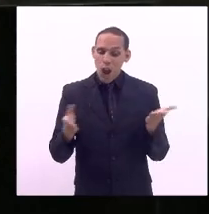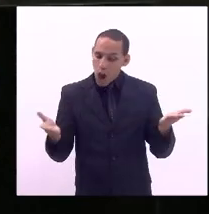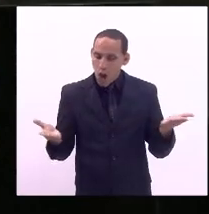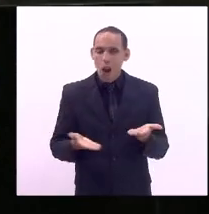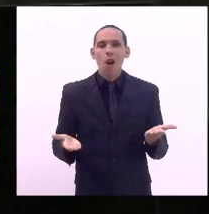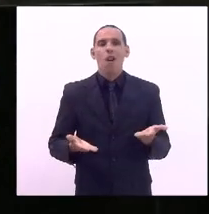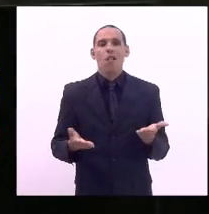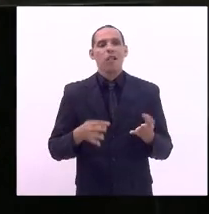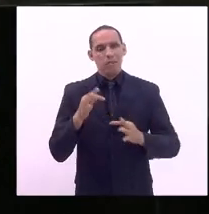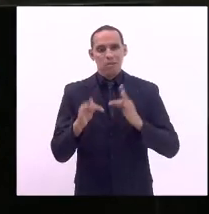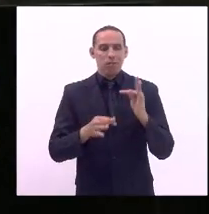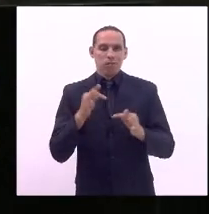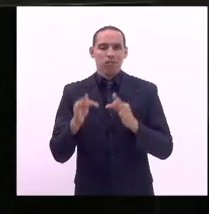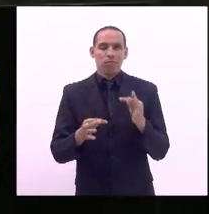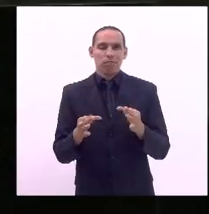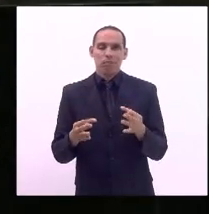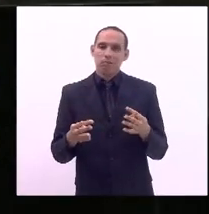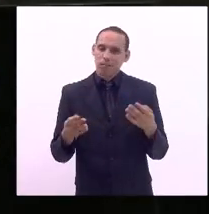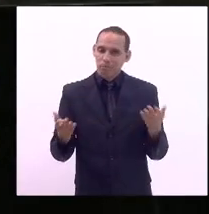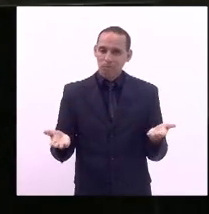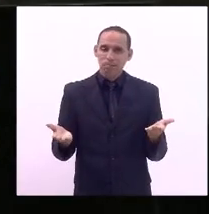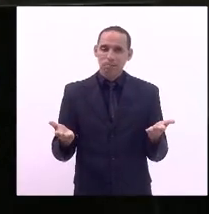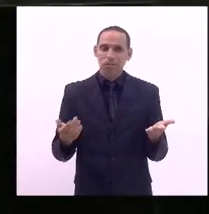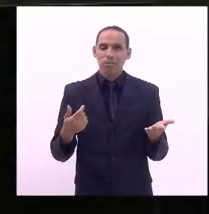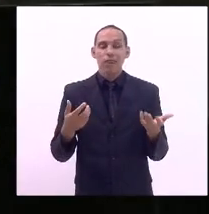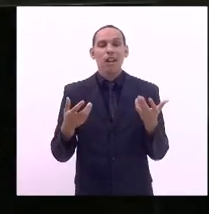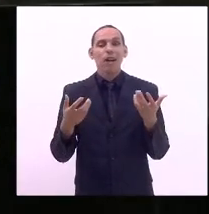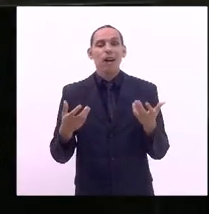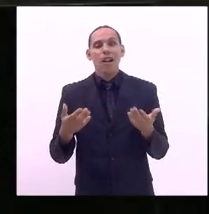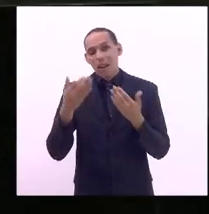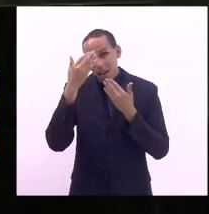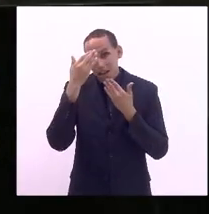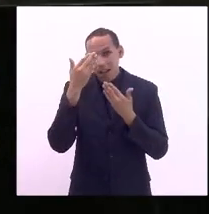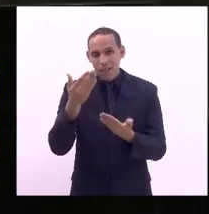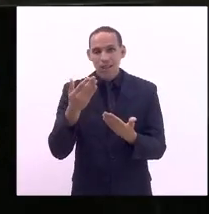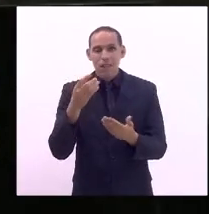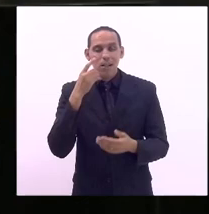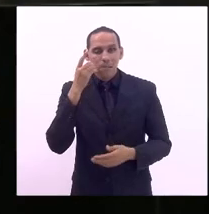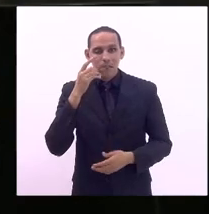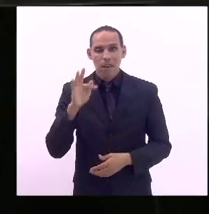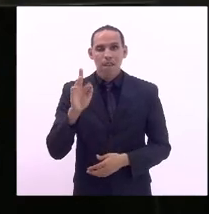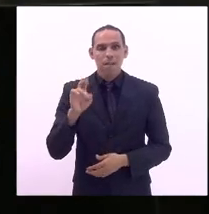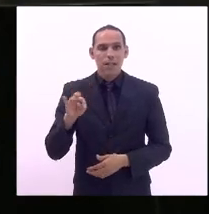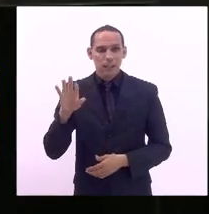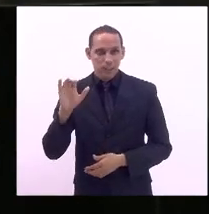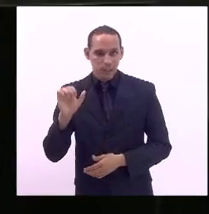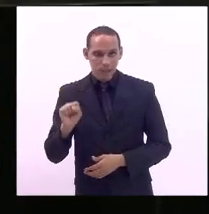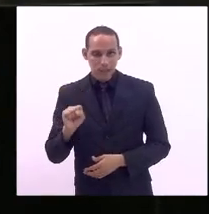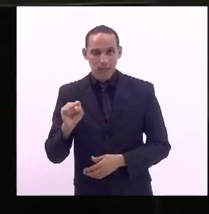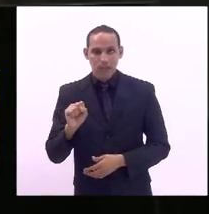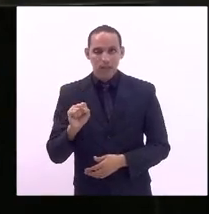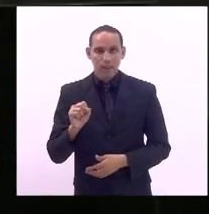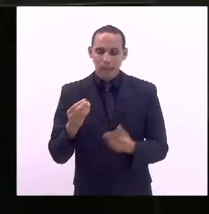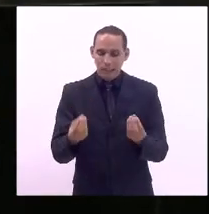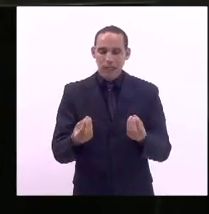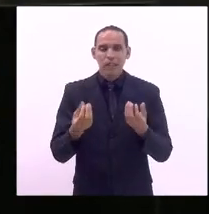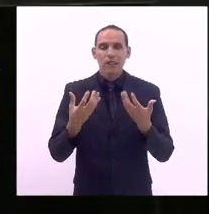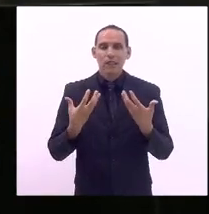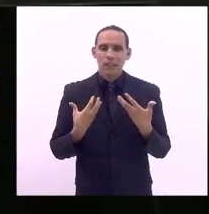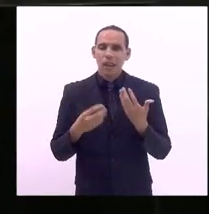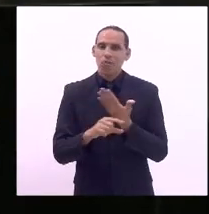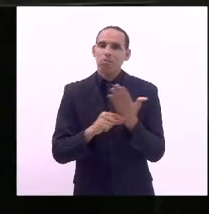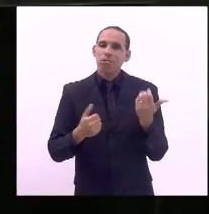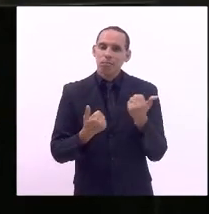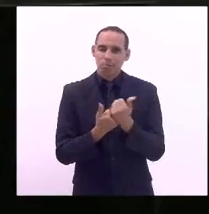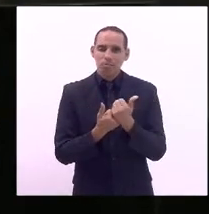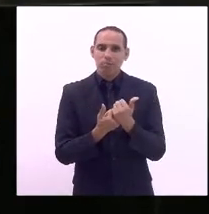será tratado. E por isso eu quero agradecer ao deputado Alexandre Freitas por ter nos dado a coautoria para